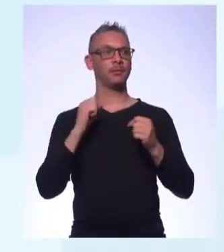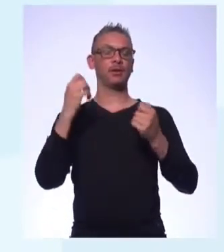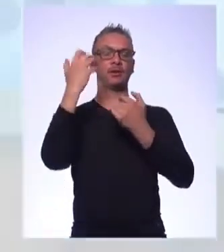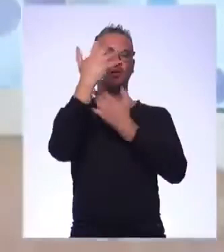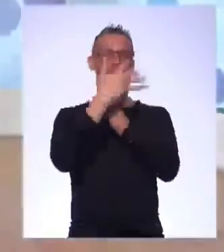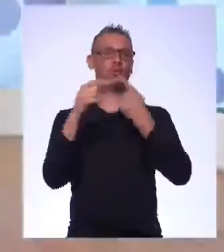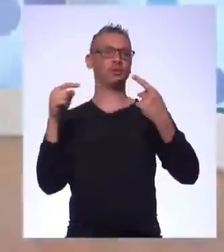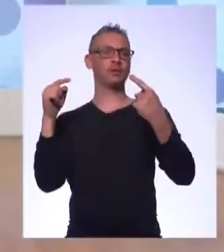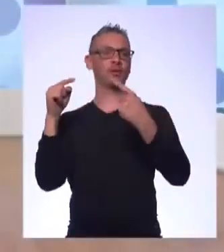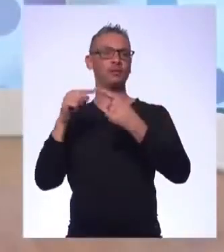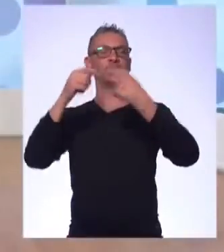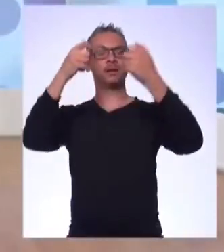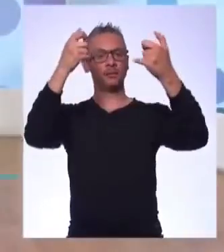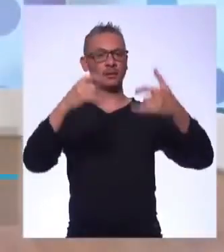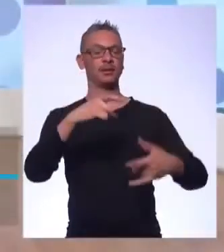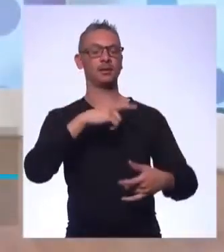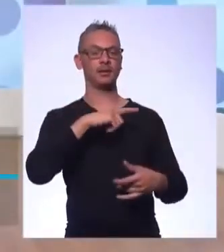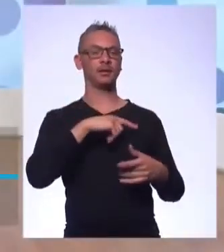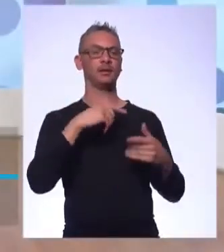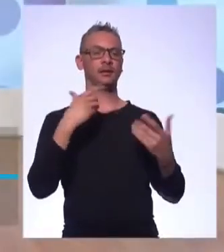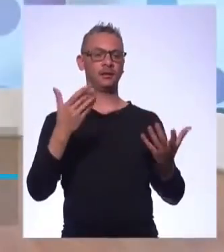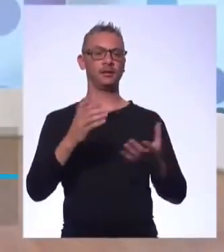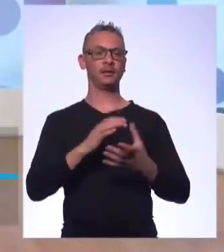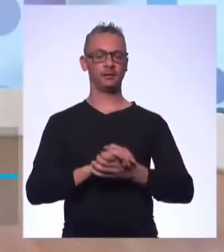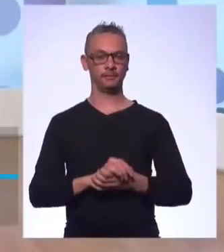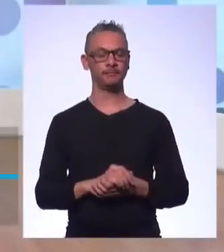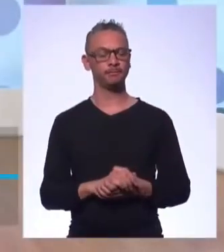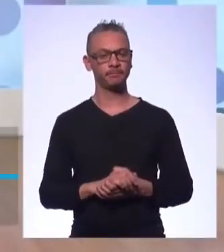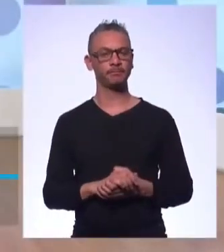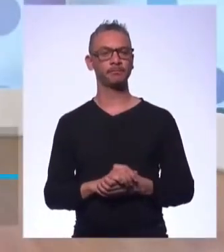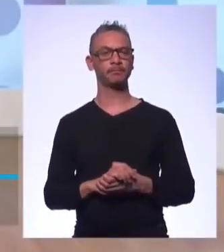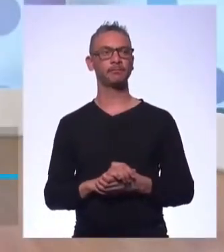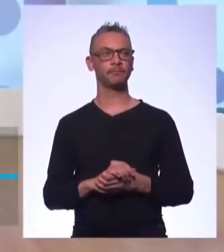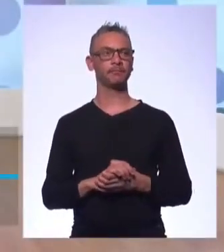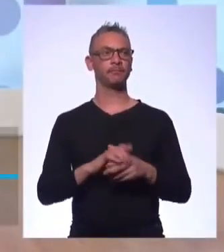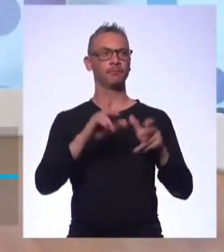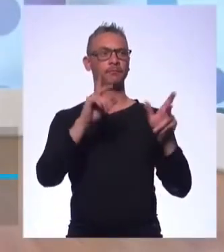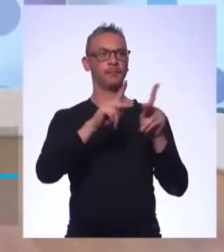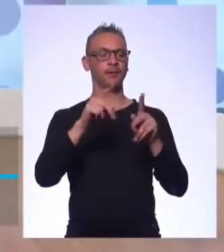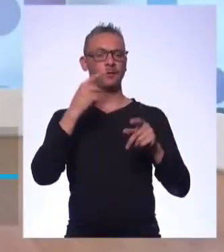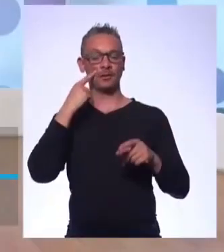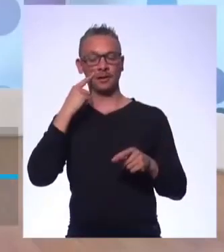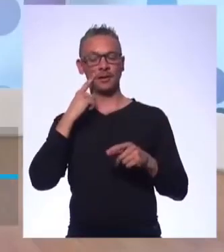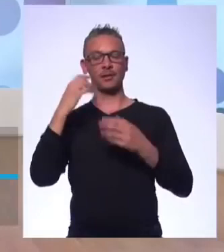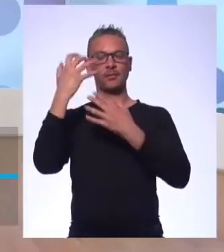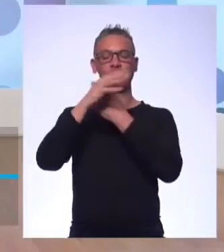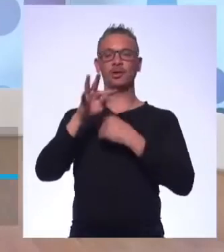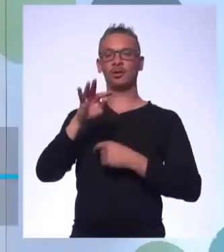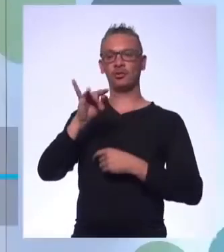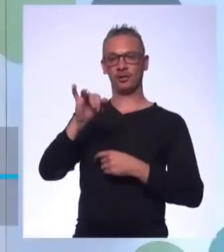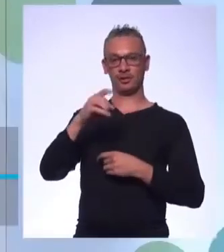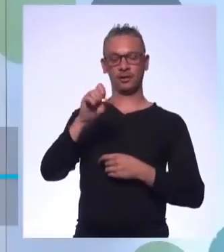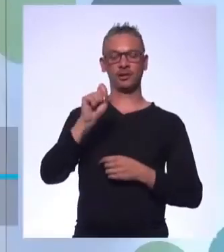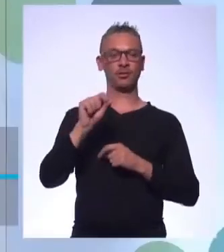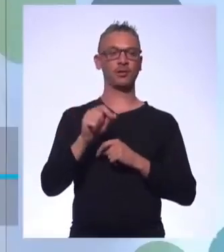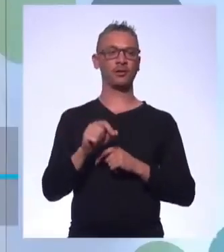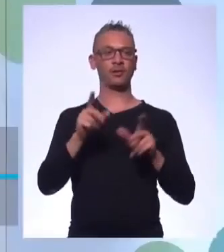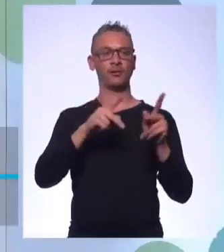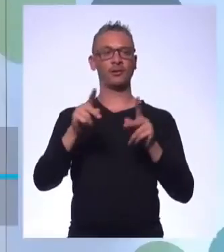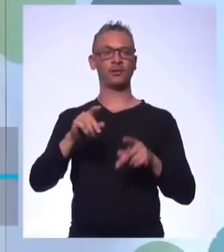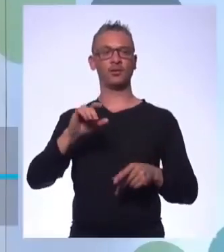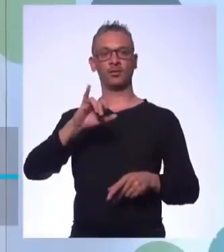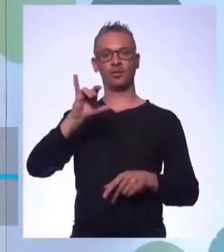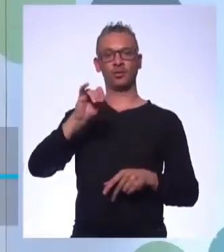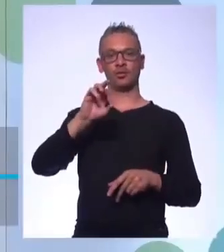direito é livre? Agora citei, já era, não sei, mas vamos lá. Pode, ó, professor Titãs, Jorge... excelente banda, curtam. Professor Jorge citou uma. Legião Urbana. Ele